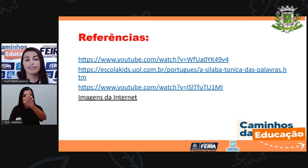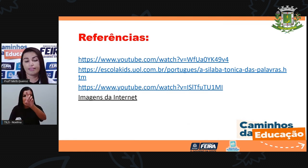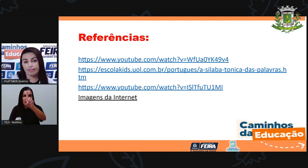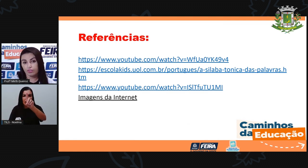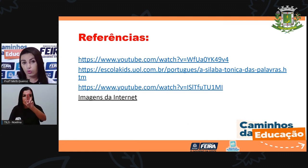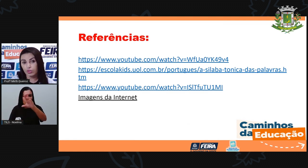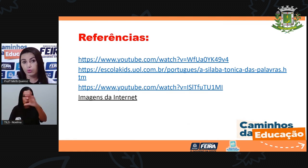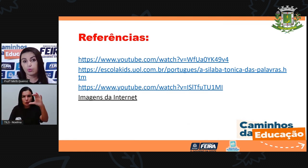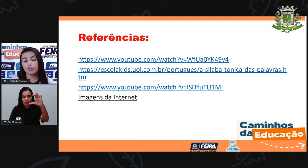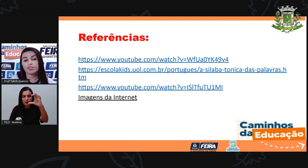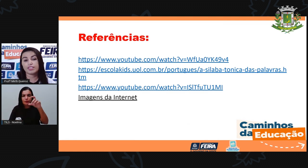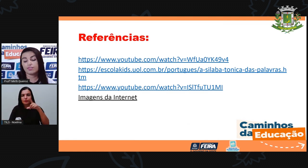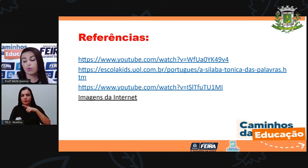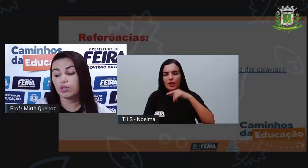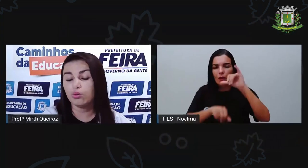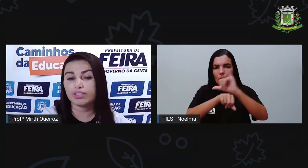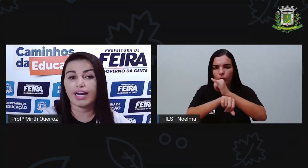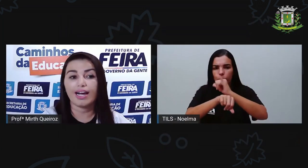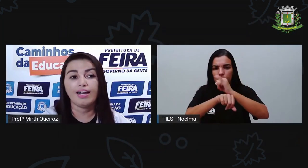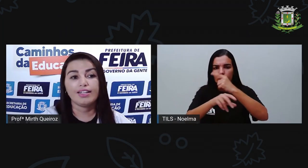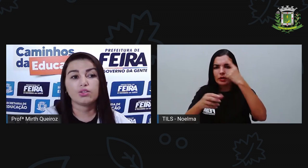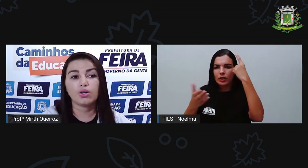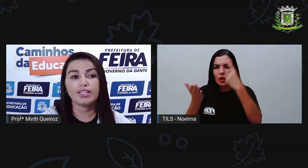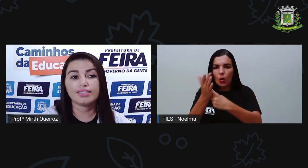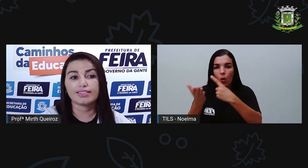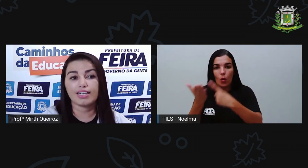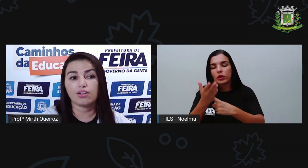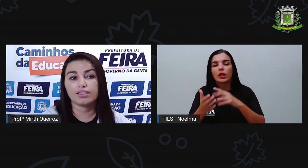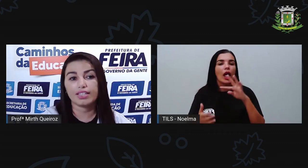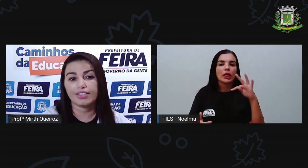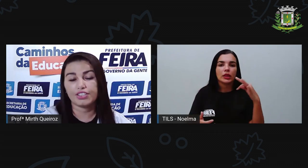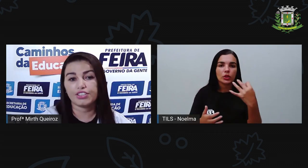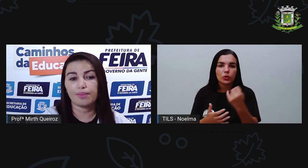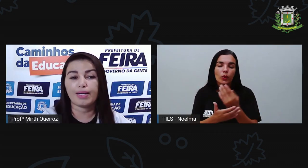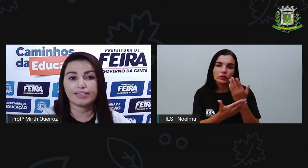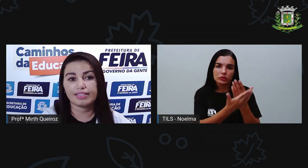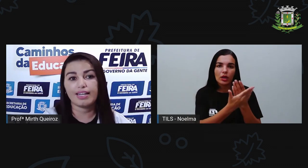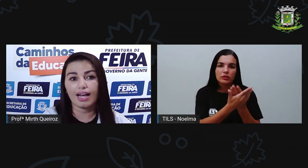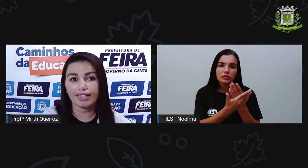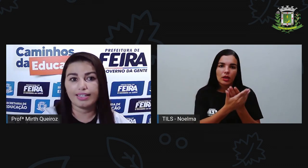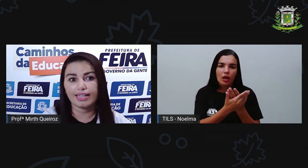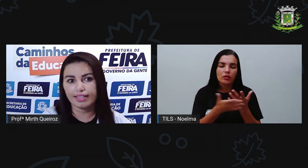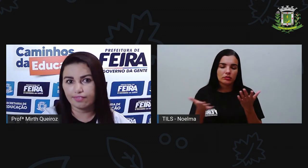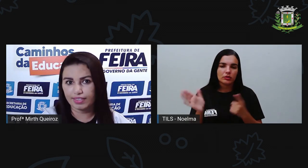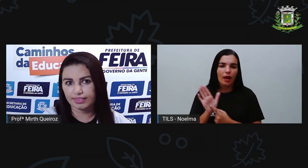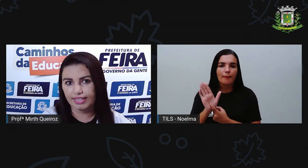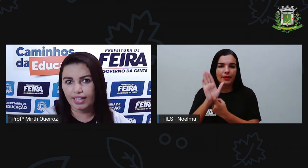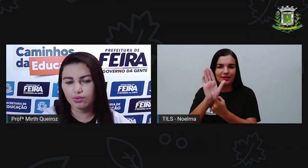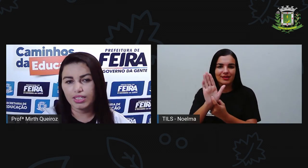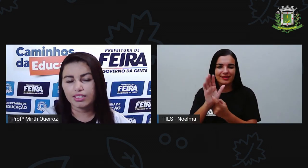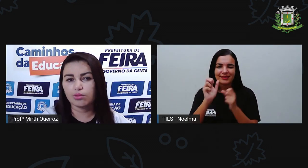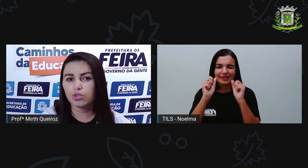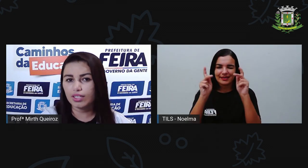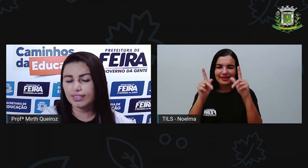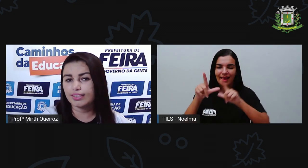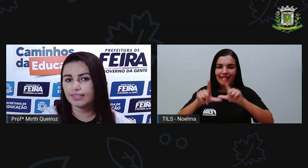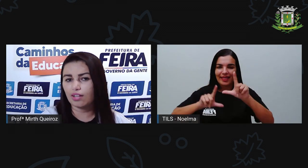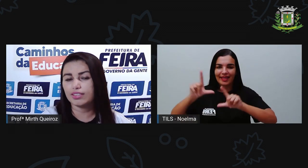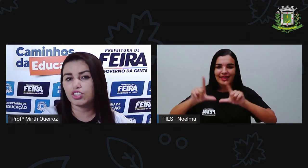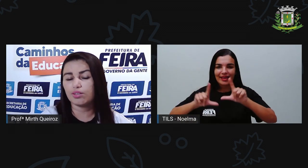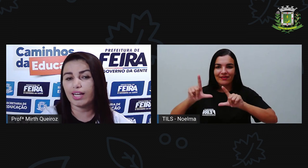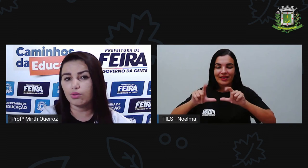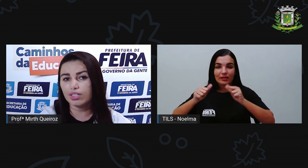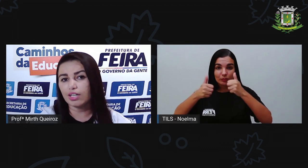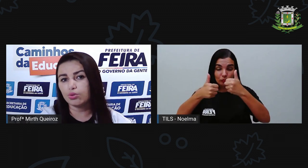no YouTube vocês vão encontrar todas as aulas que a gente apresenta aqui na TV, certo? Então, todas essas